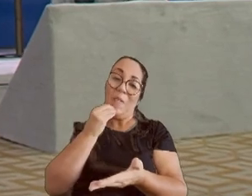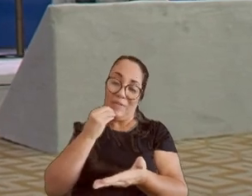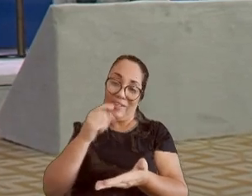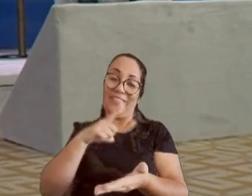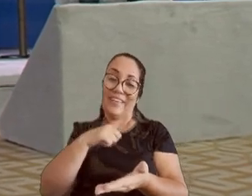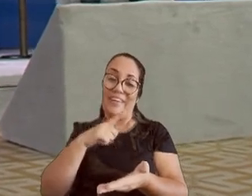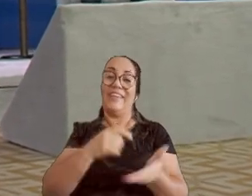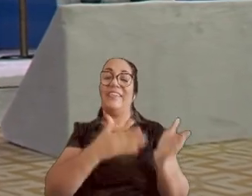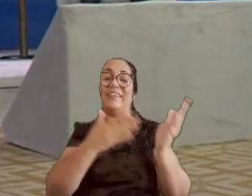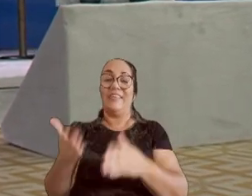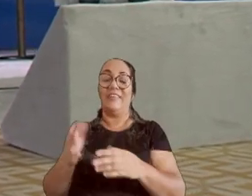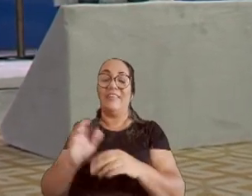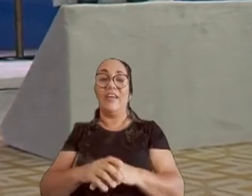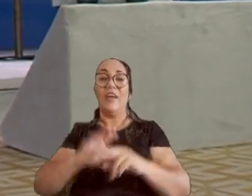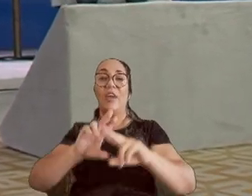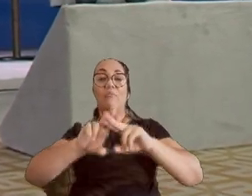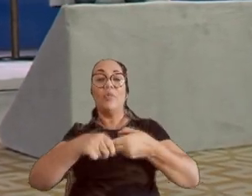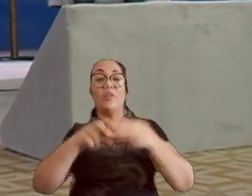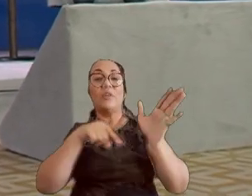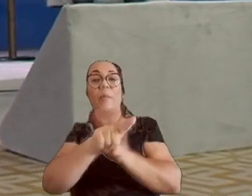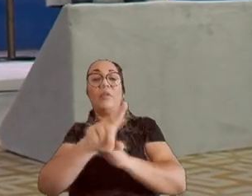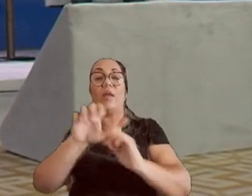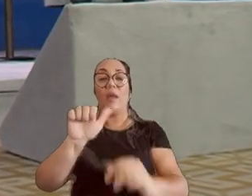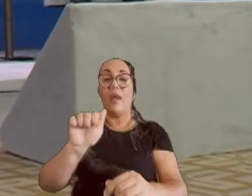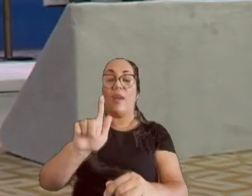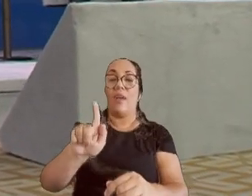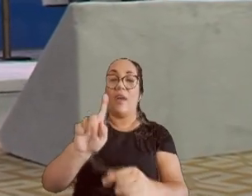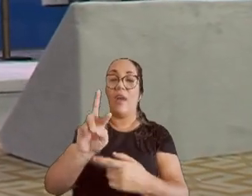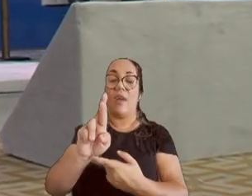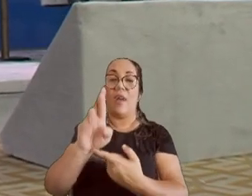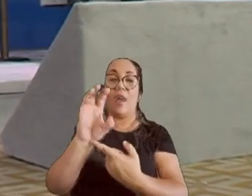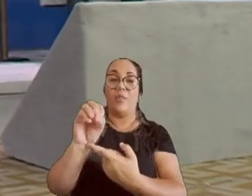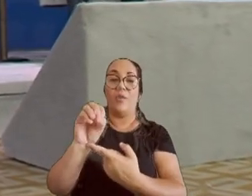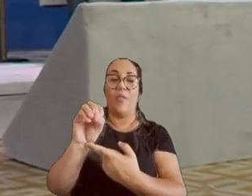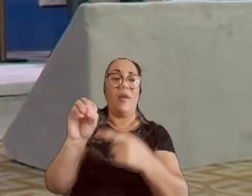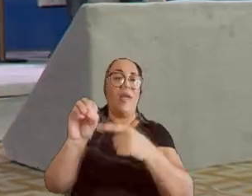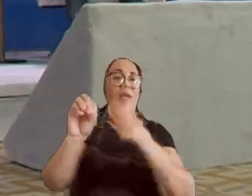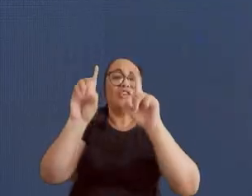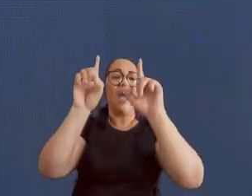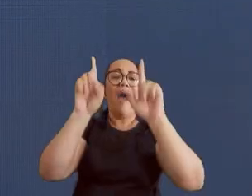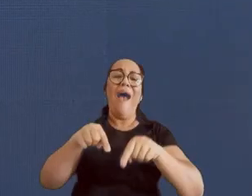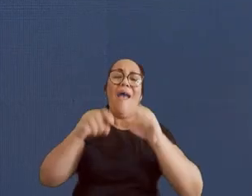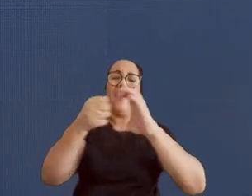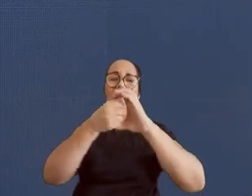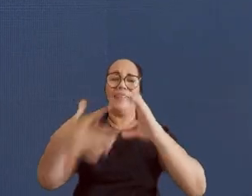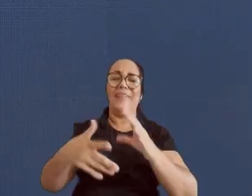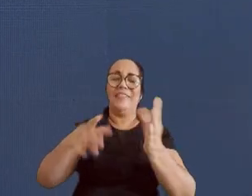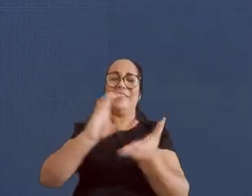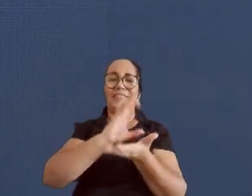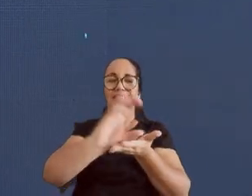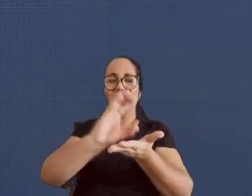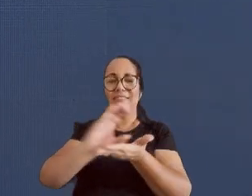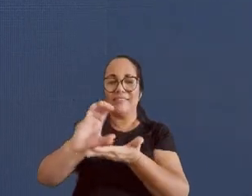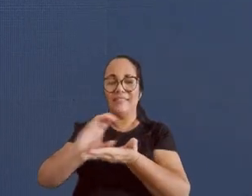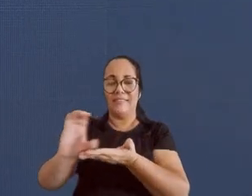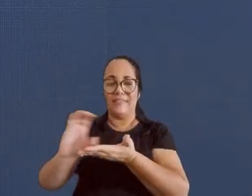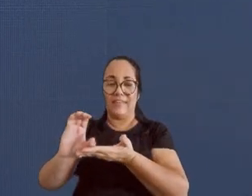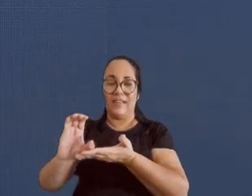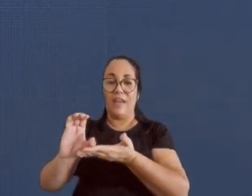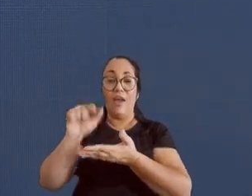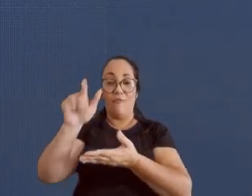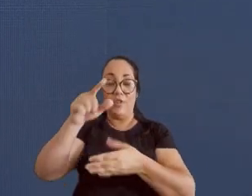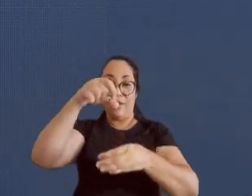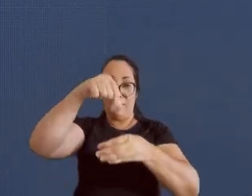minha pergunta porque o Agro ele é capital intensivo por natureza né você precisa de tudo antes de plantar e você só recolhe